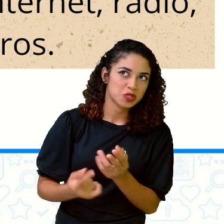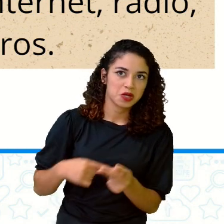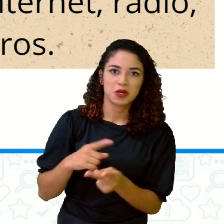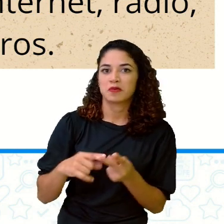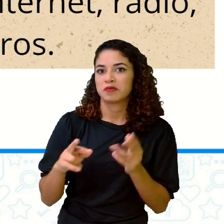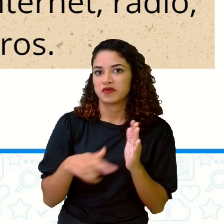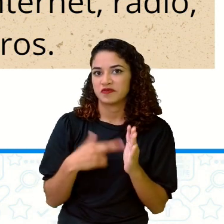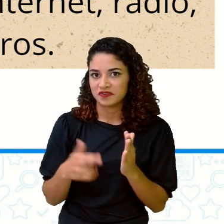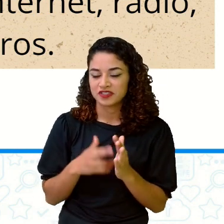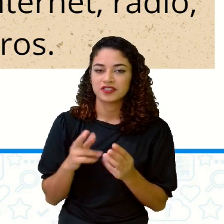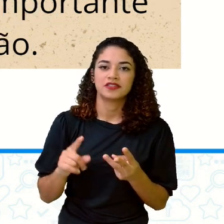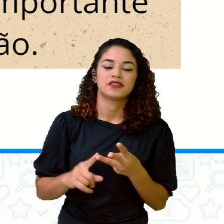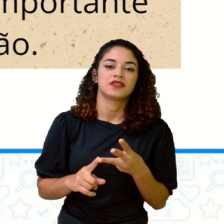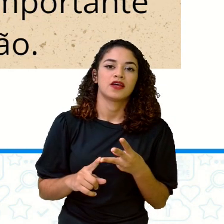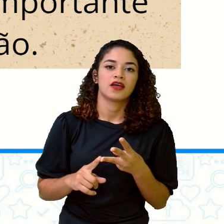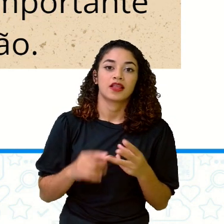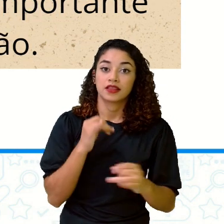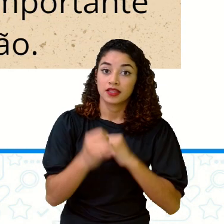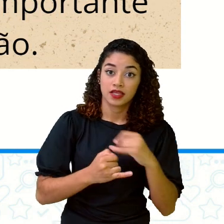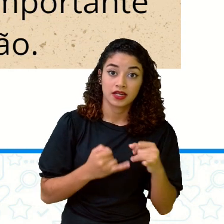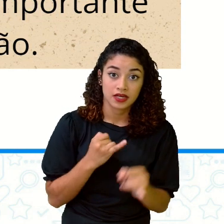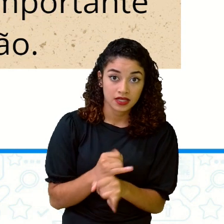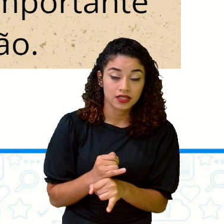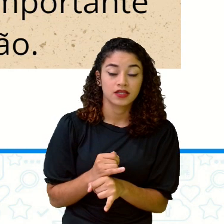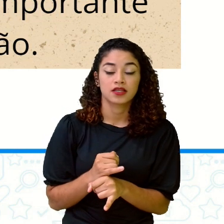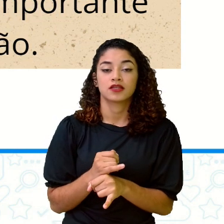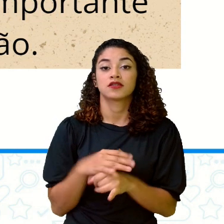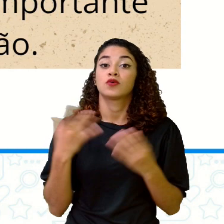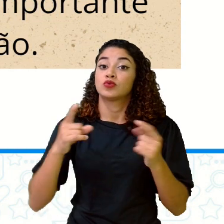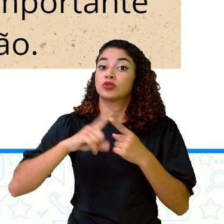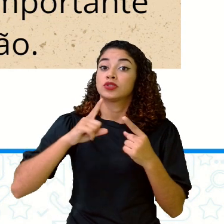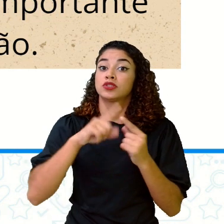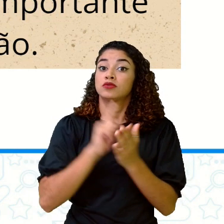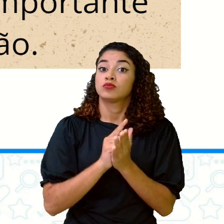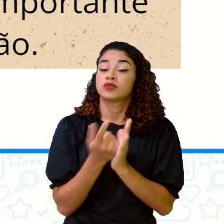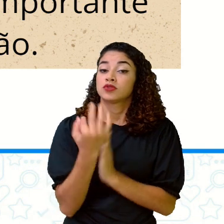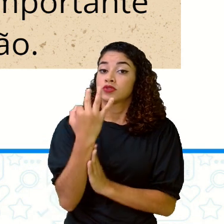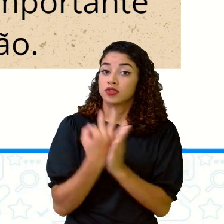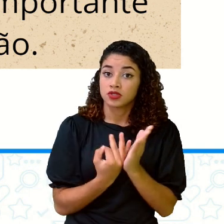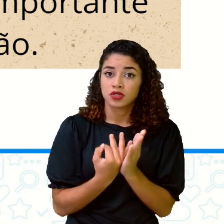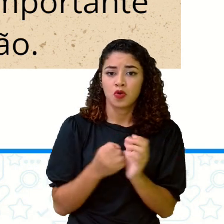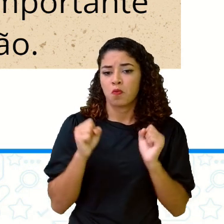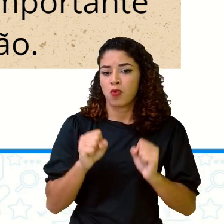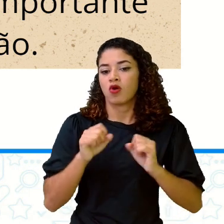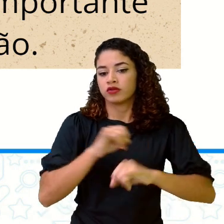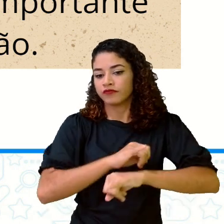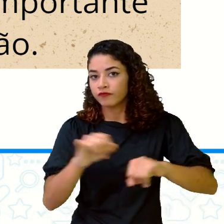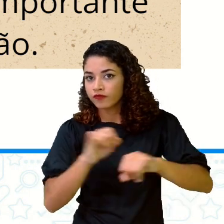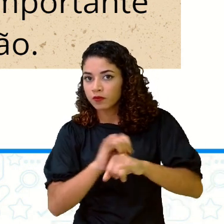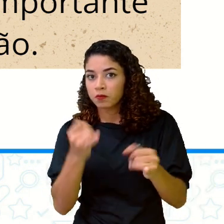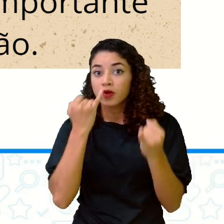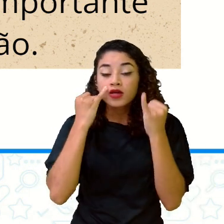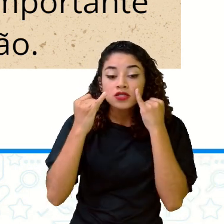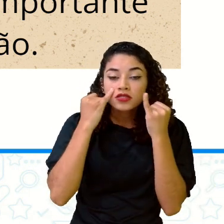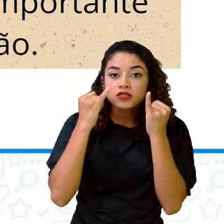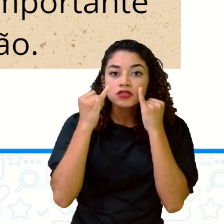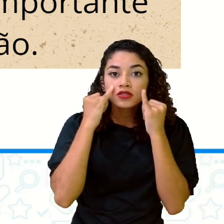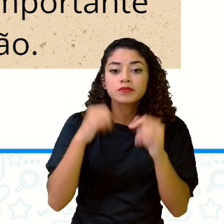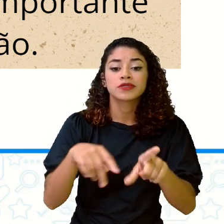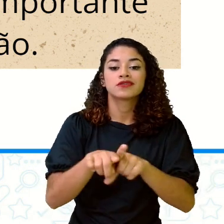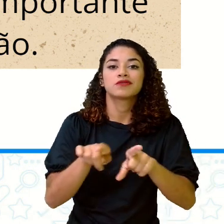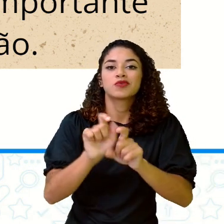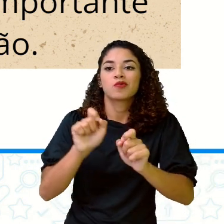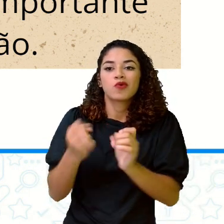rádios, internet, esse tipo de texto, tem o intuito de informar, e ao mesmo tempo, que prevê, criar uma